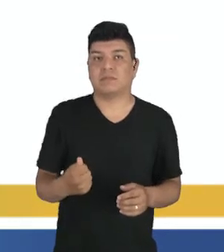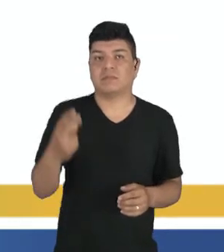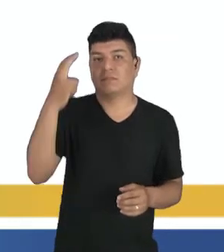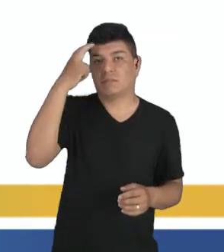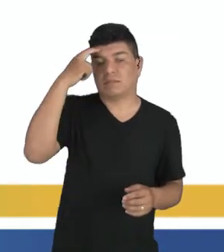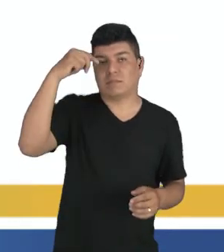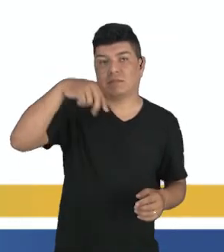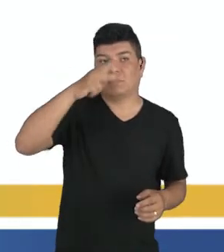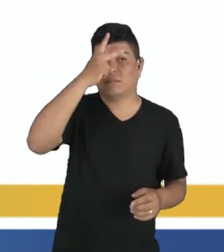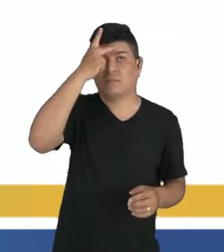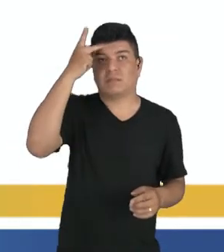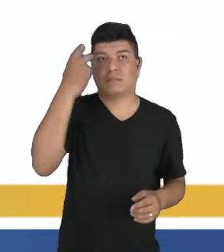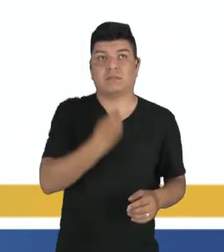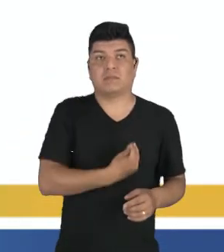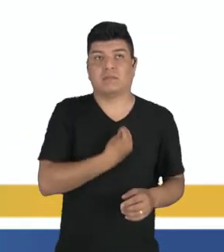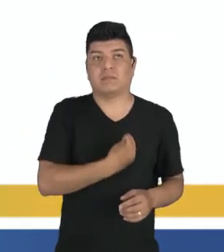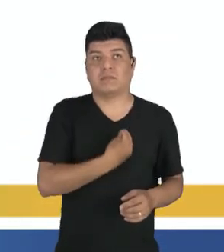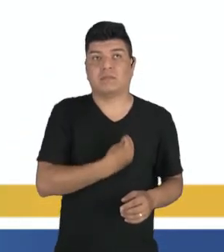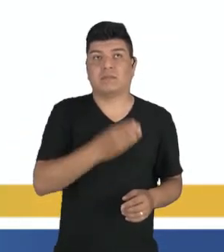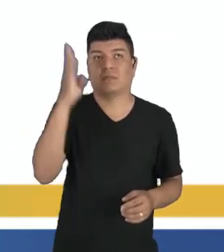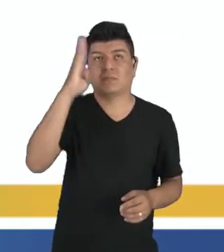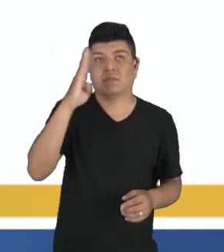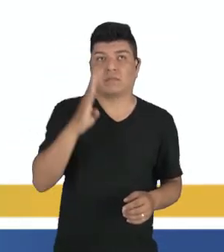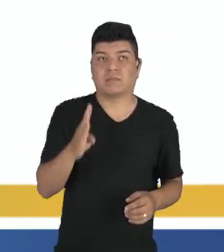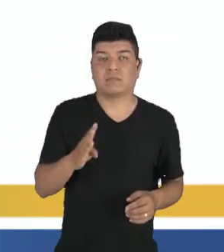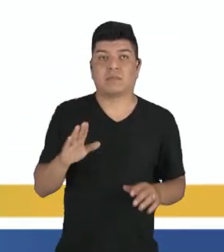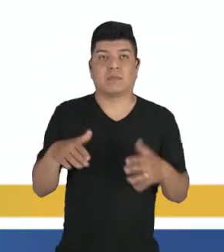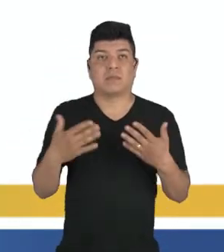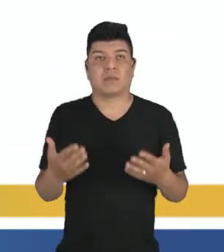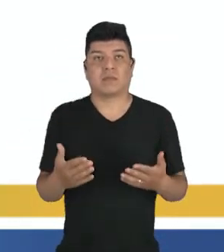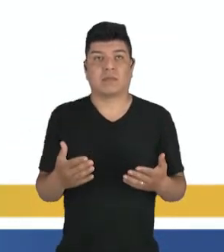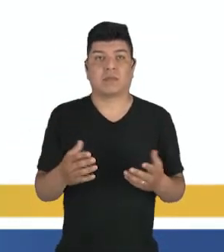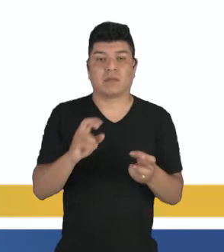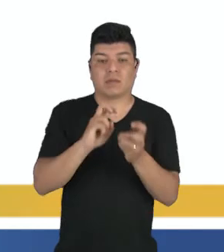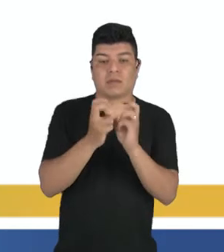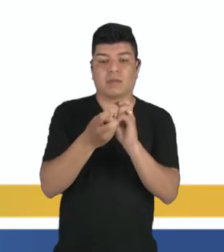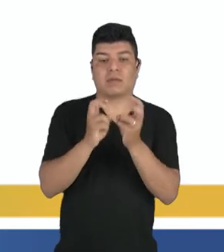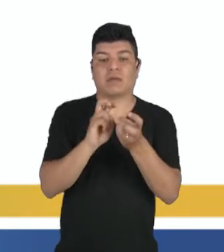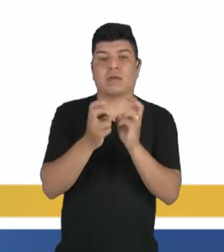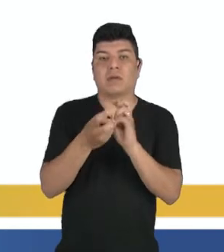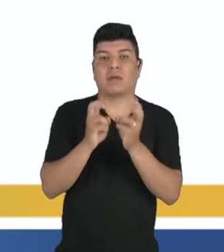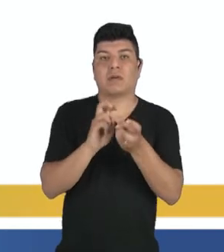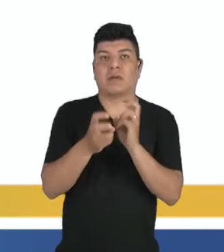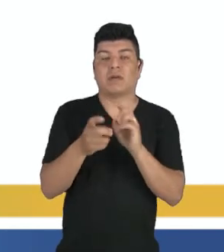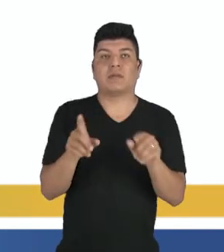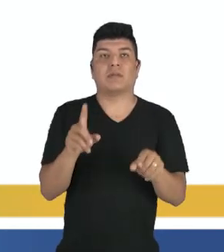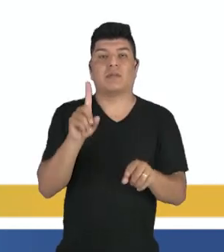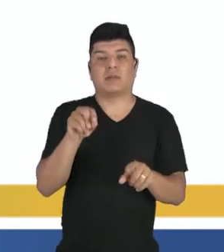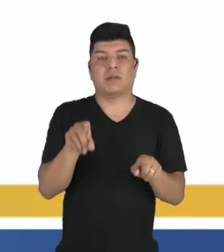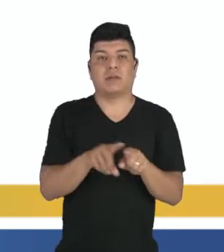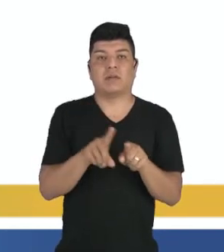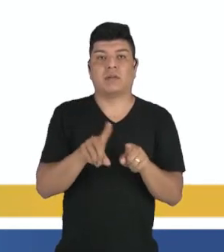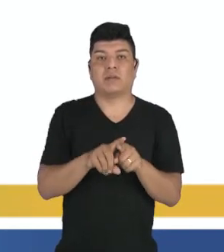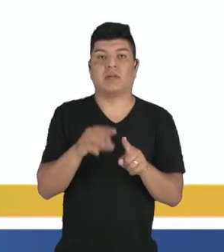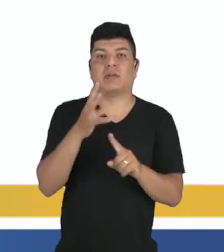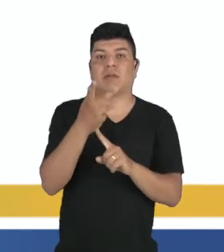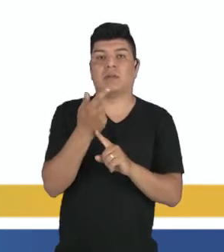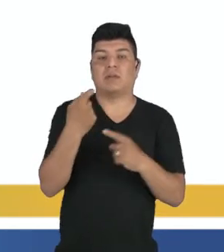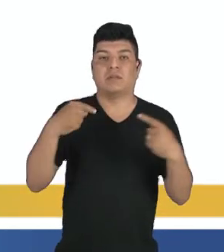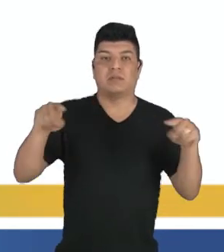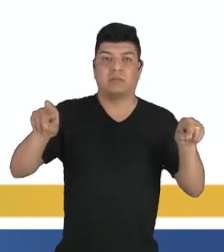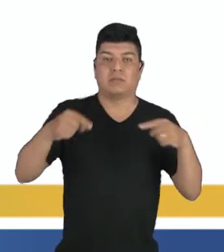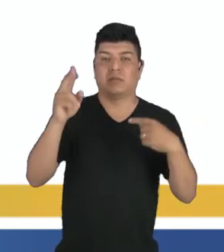culturais dessas pessoas que viviam no Brasil. São elas a capoeira, que é também uma arte